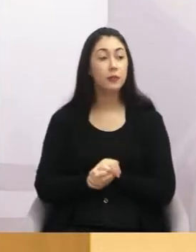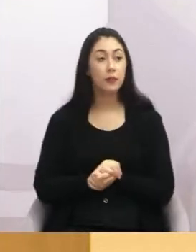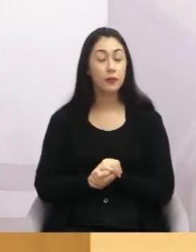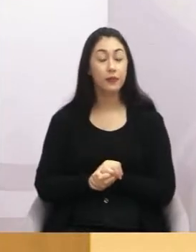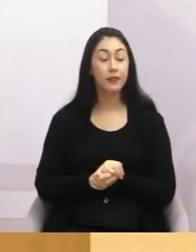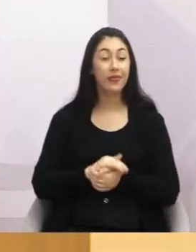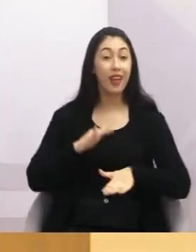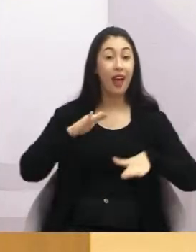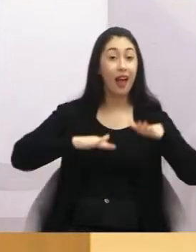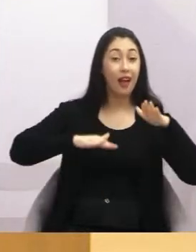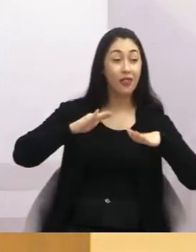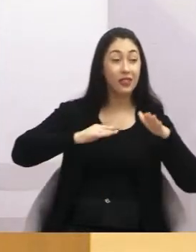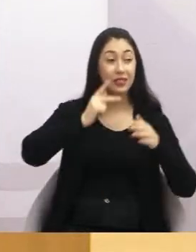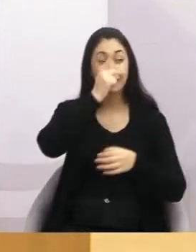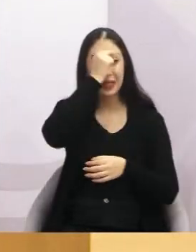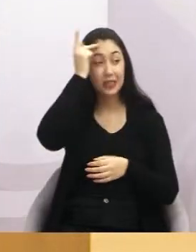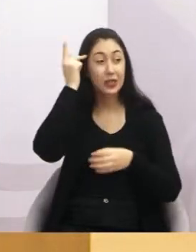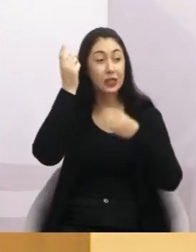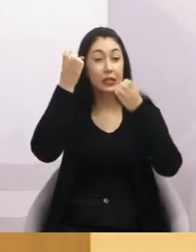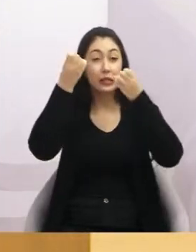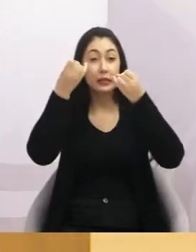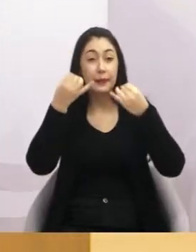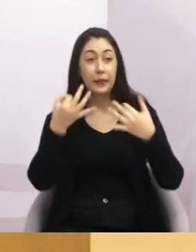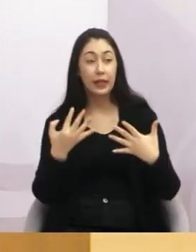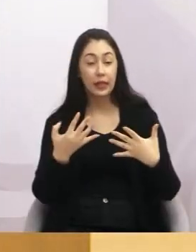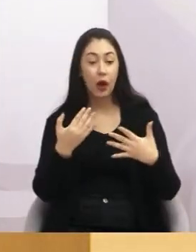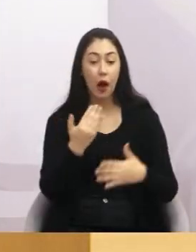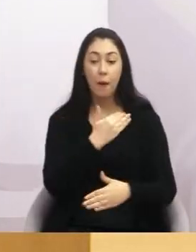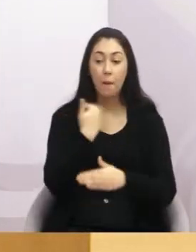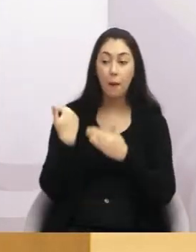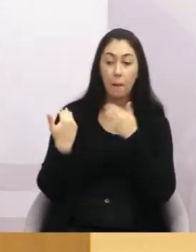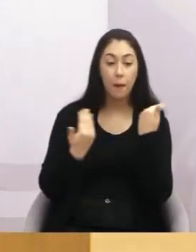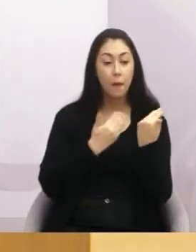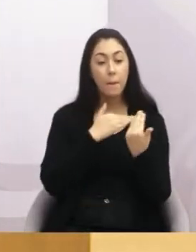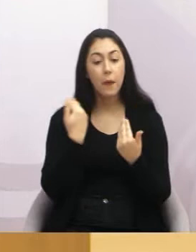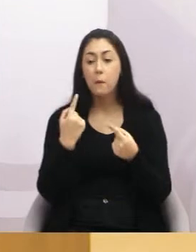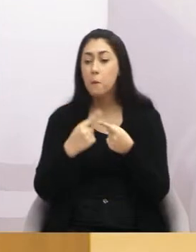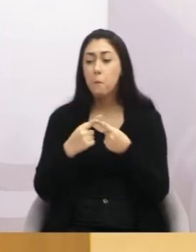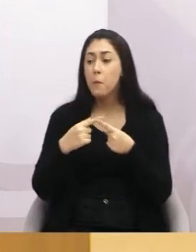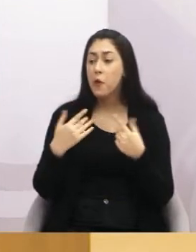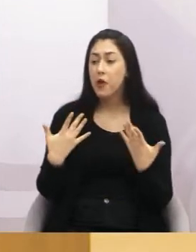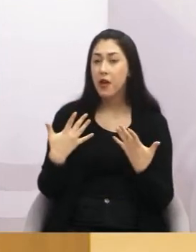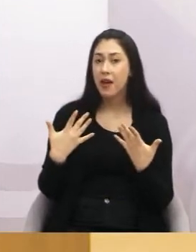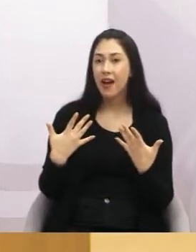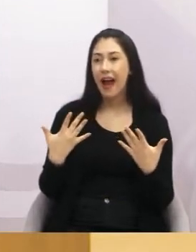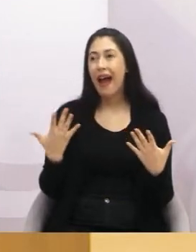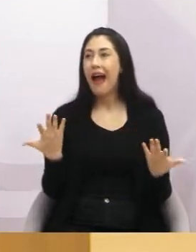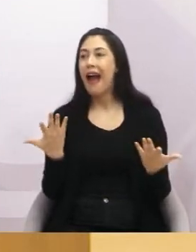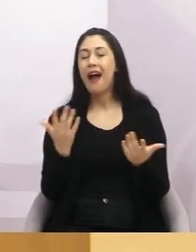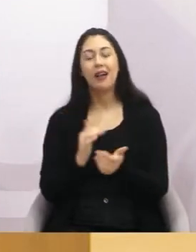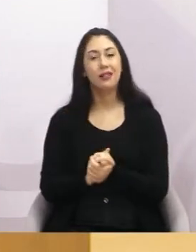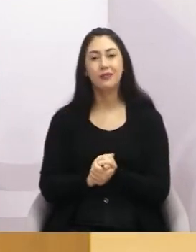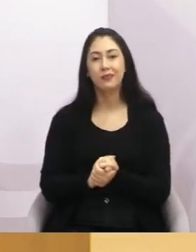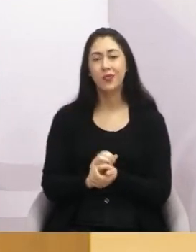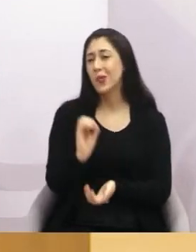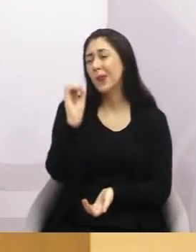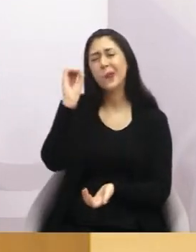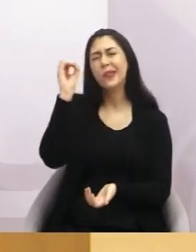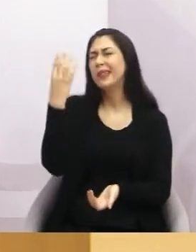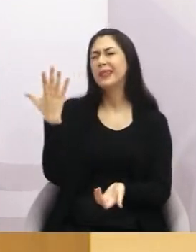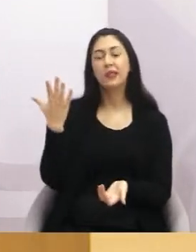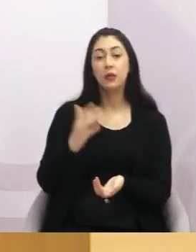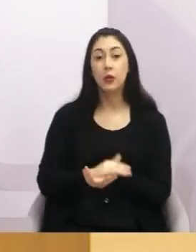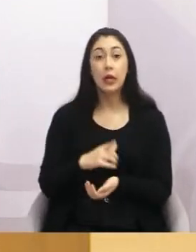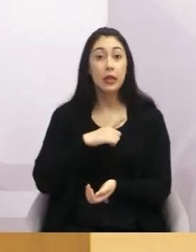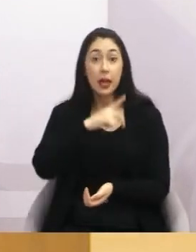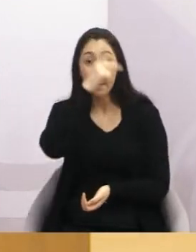Muitas vezes as pessoas justificam as mortes que estão acontecendo por conta do acaso. Tem gente que até se justifica